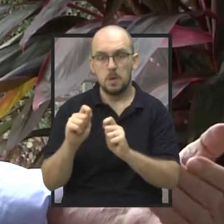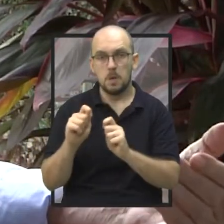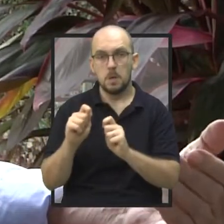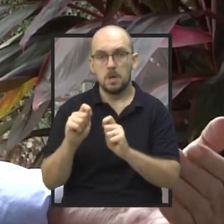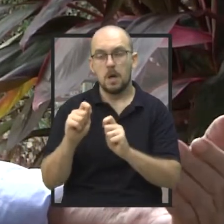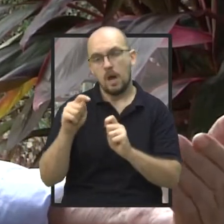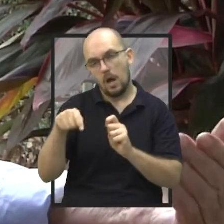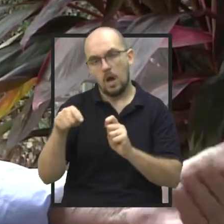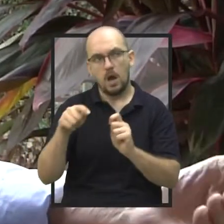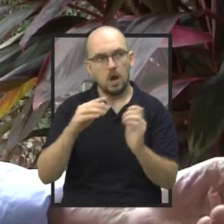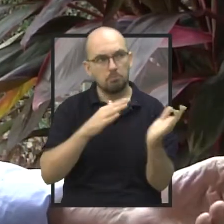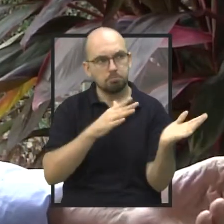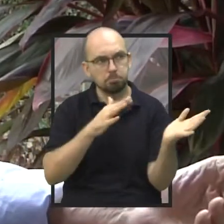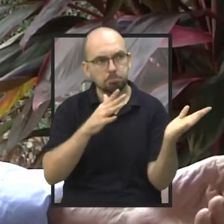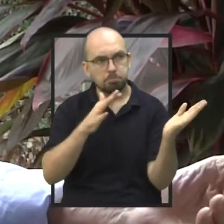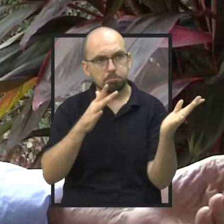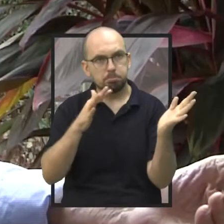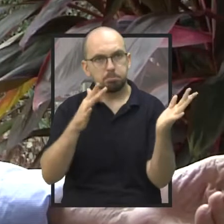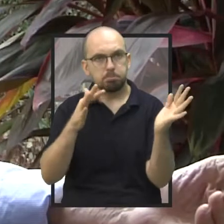foi,